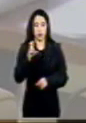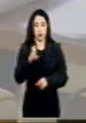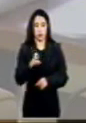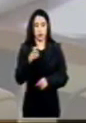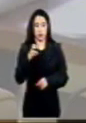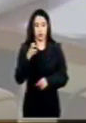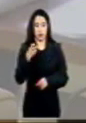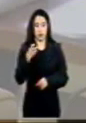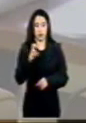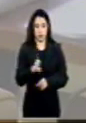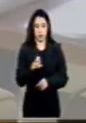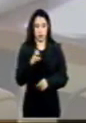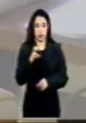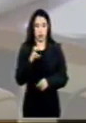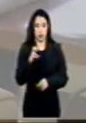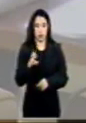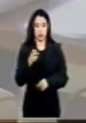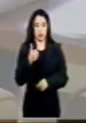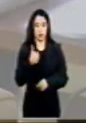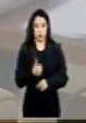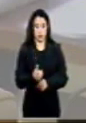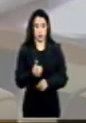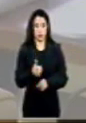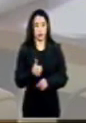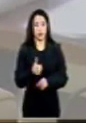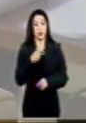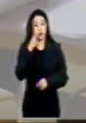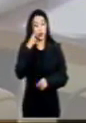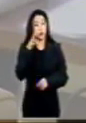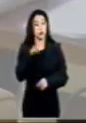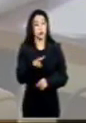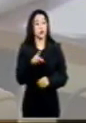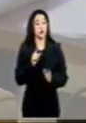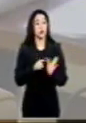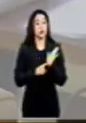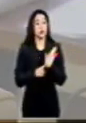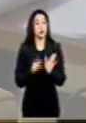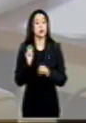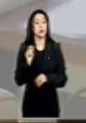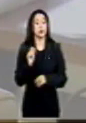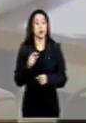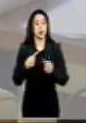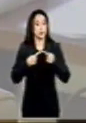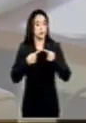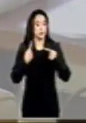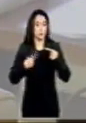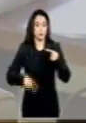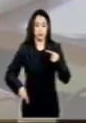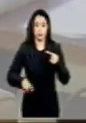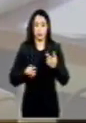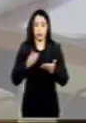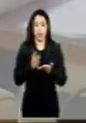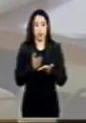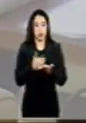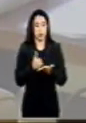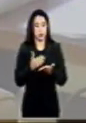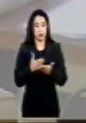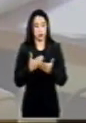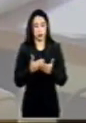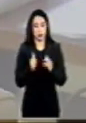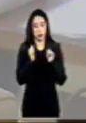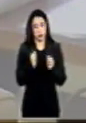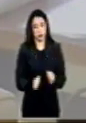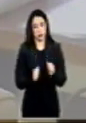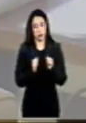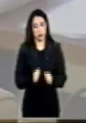551.248 em sede de agravo de instrumento, assentando que é incompatível com o princípio da separação dos poderes a previsão